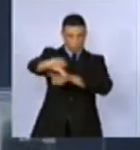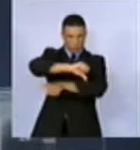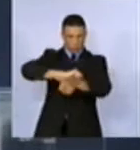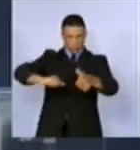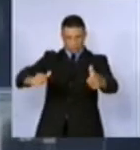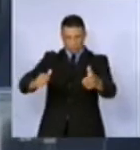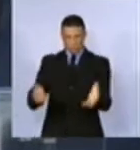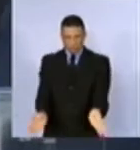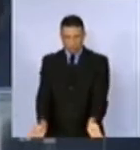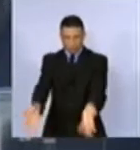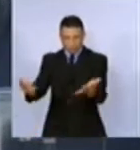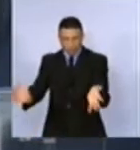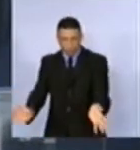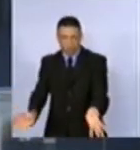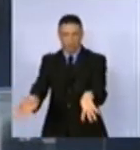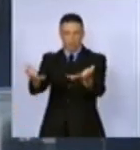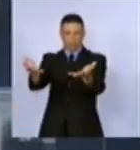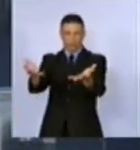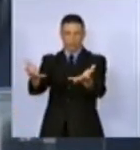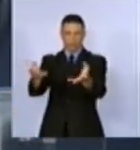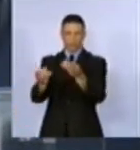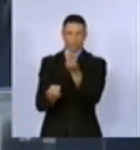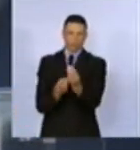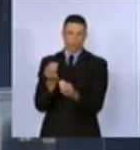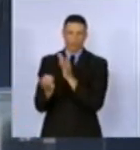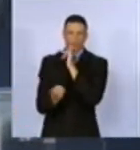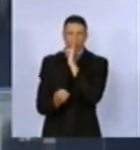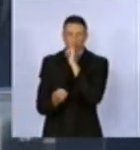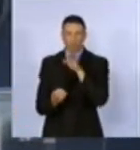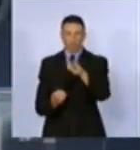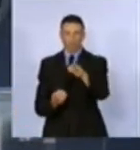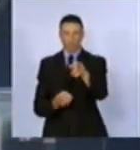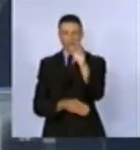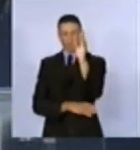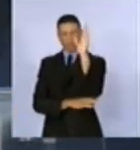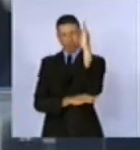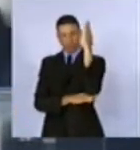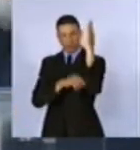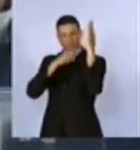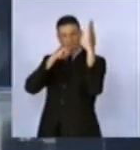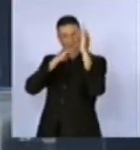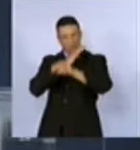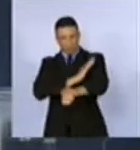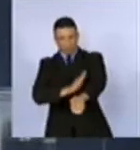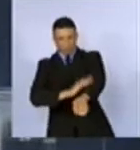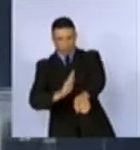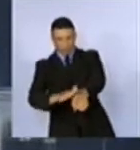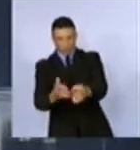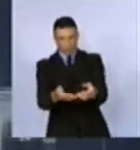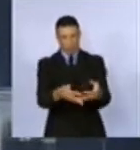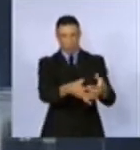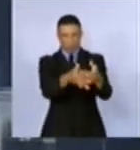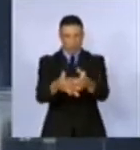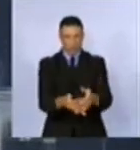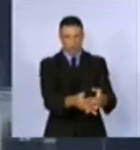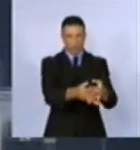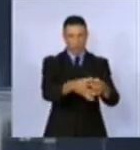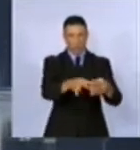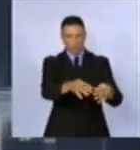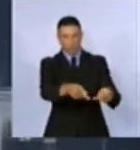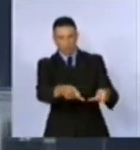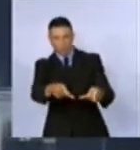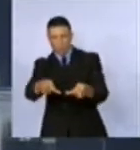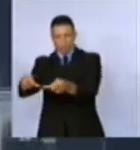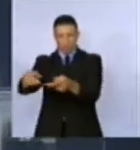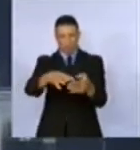palha de cana-de-açúcar de e o manuseio e fardamento no campo até o transporte até a usina Além